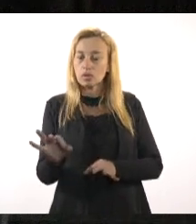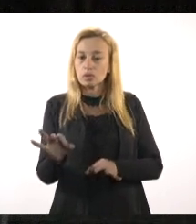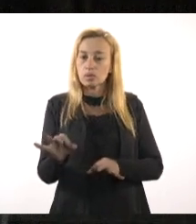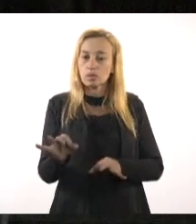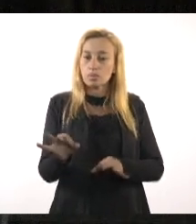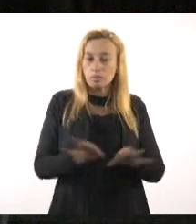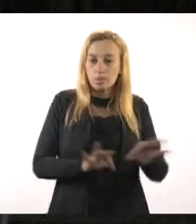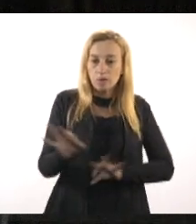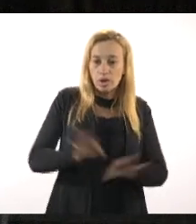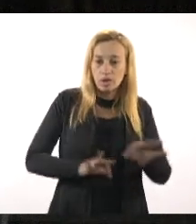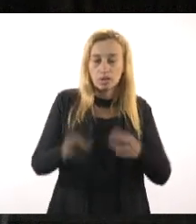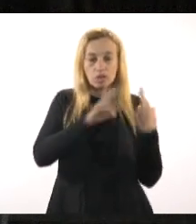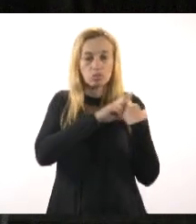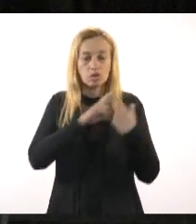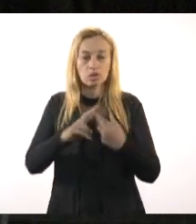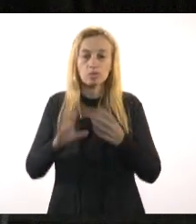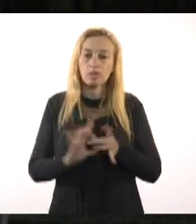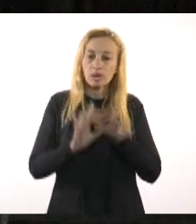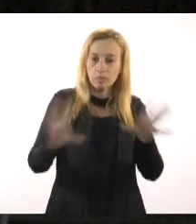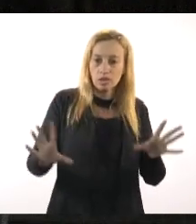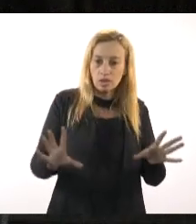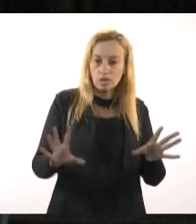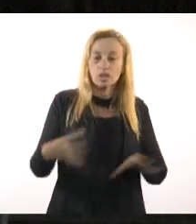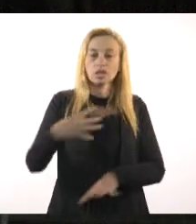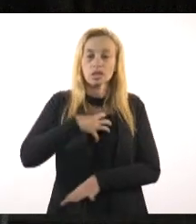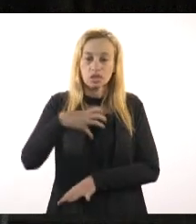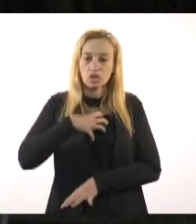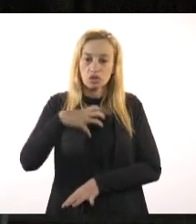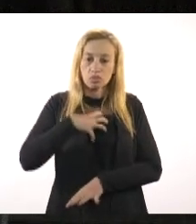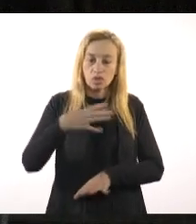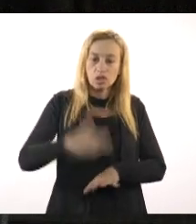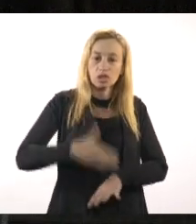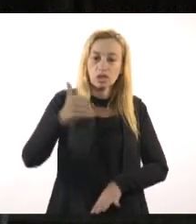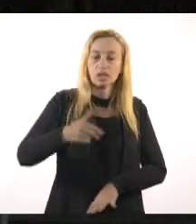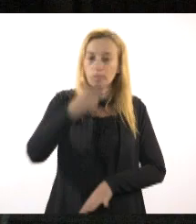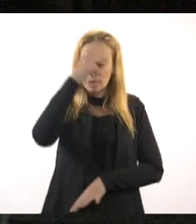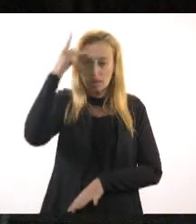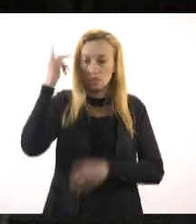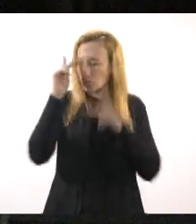da liberdade, impregnados pelo sentimento de dignidade da pessoa humana,